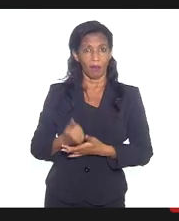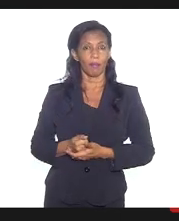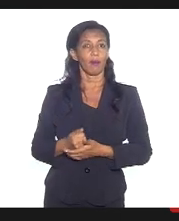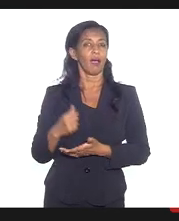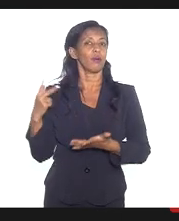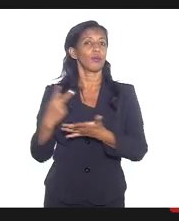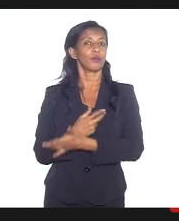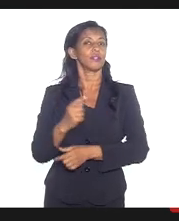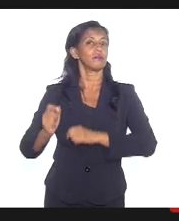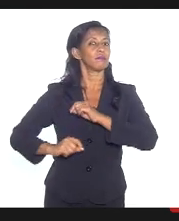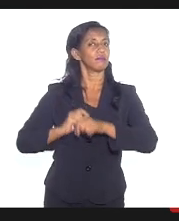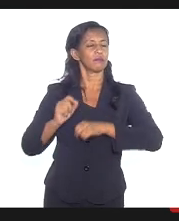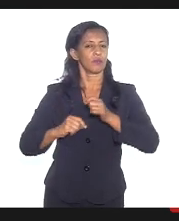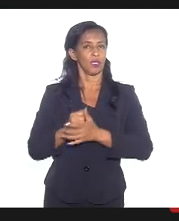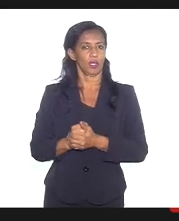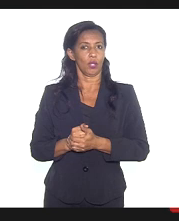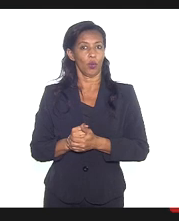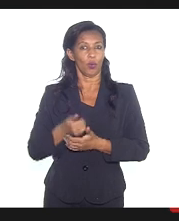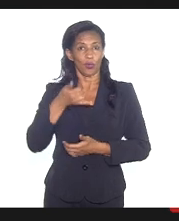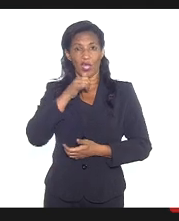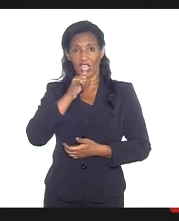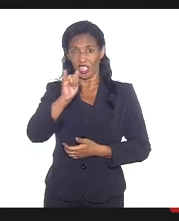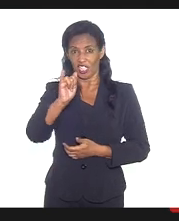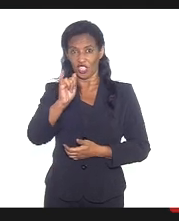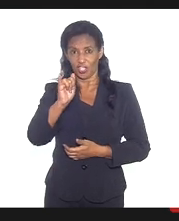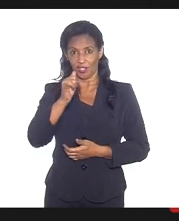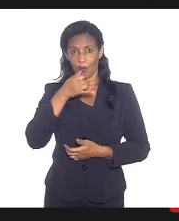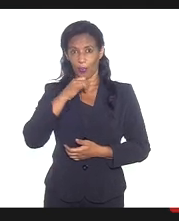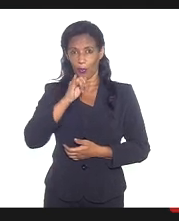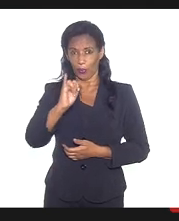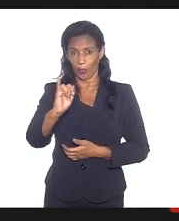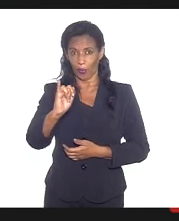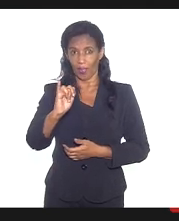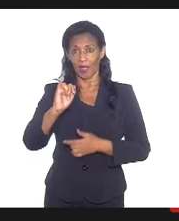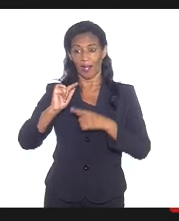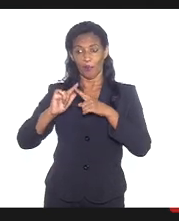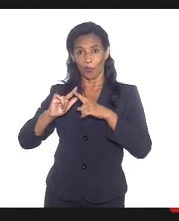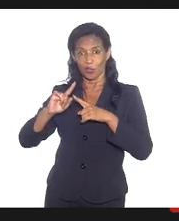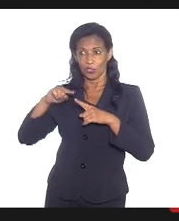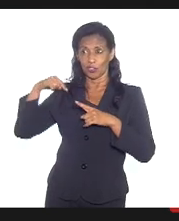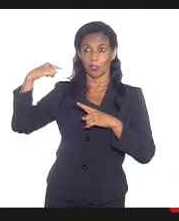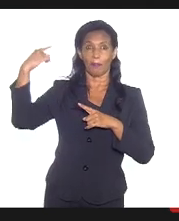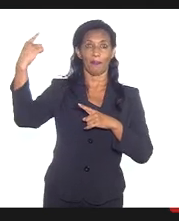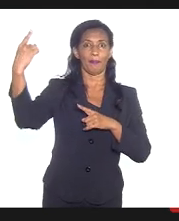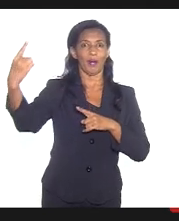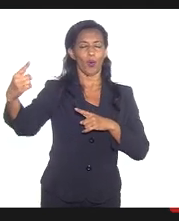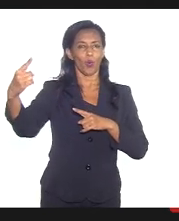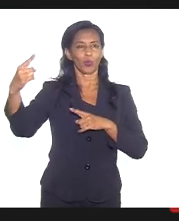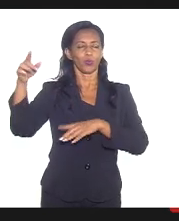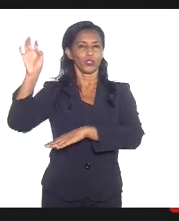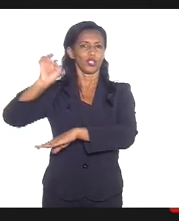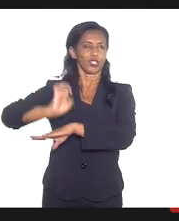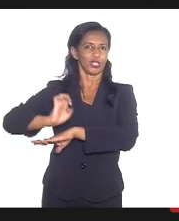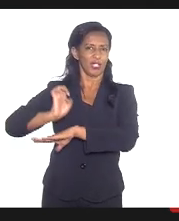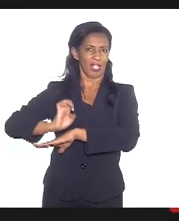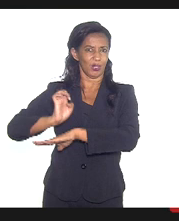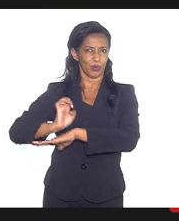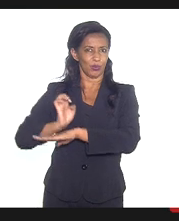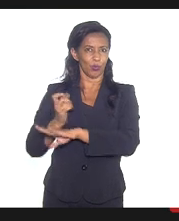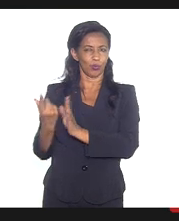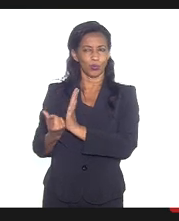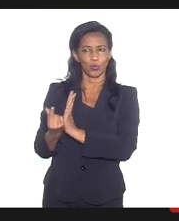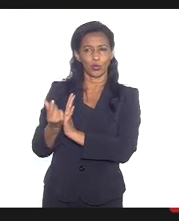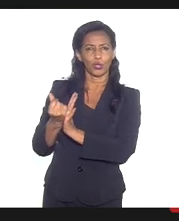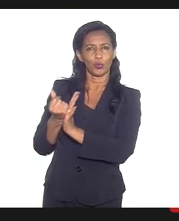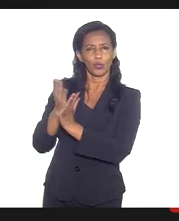termoelétrica? Quando eu gerar energia elétrica, essa energia elétrica ela pode ir para o outro estado tributando só no destino.